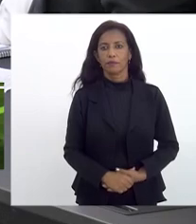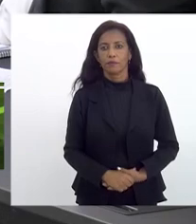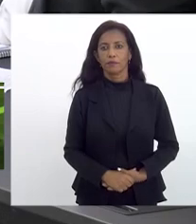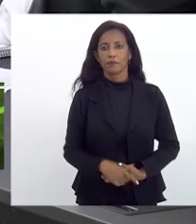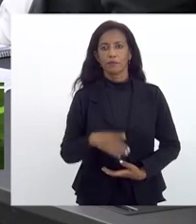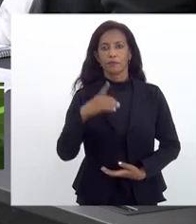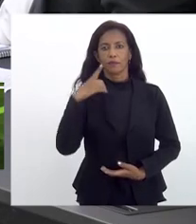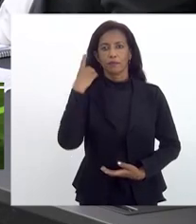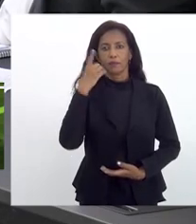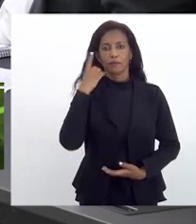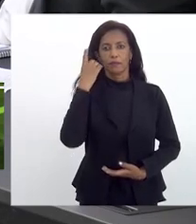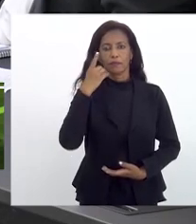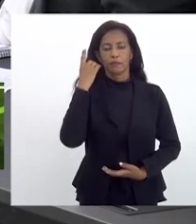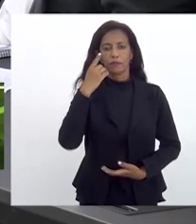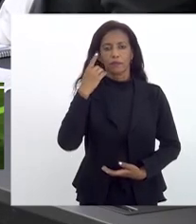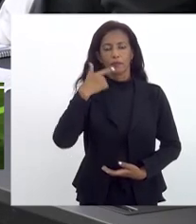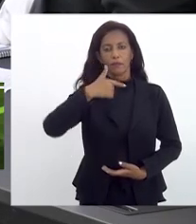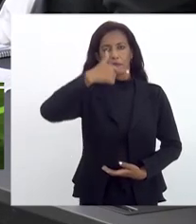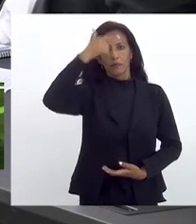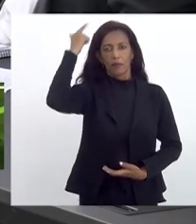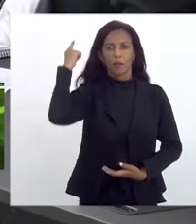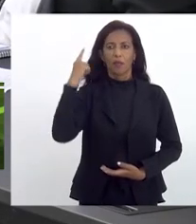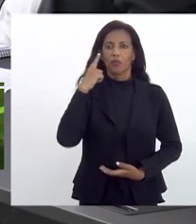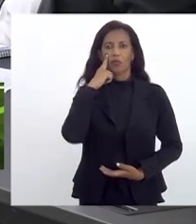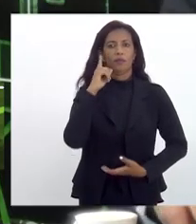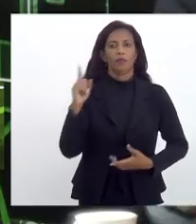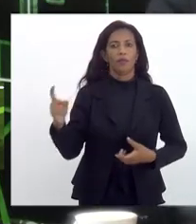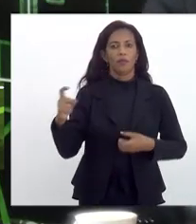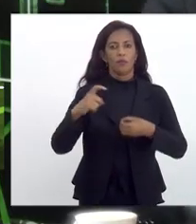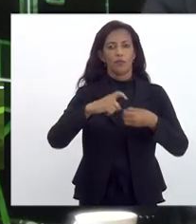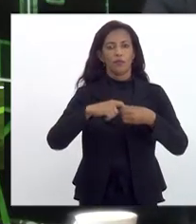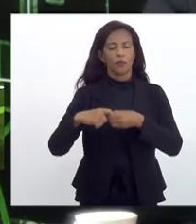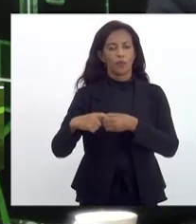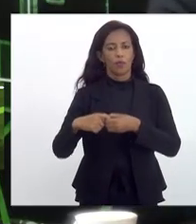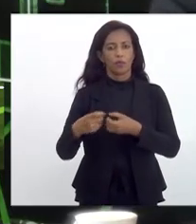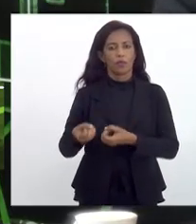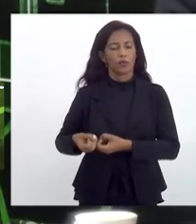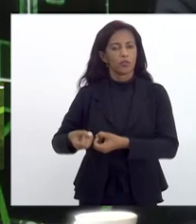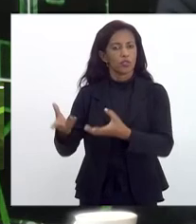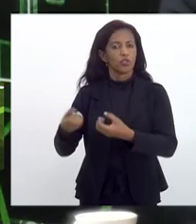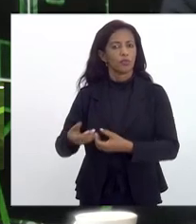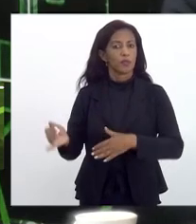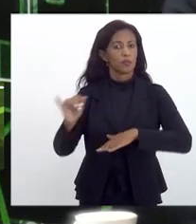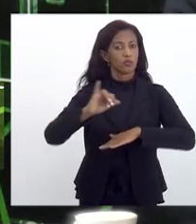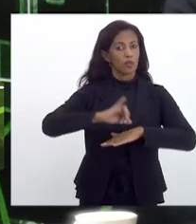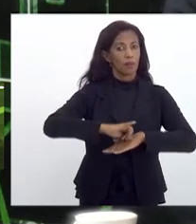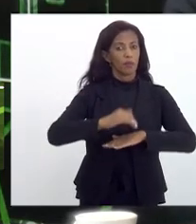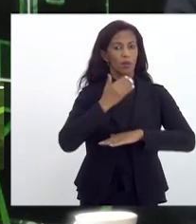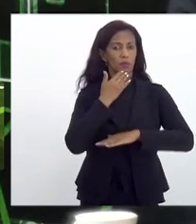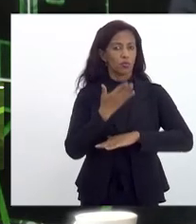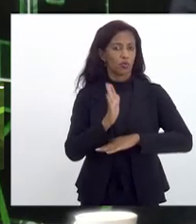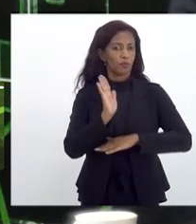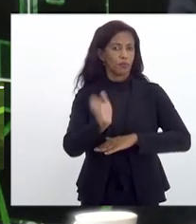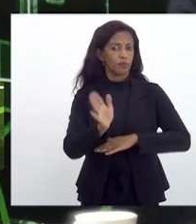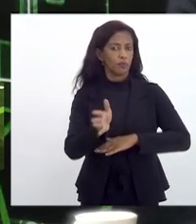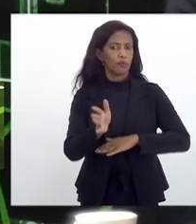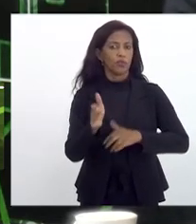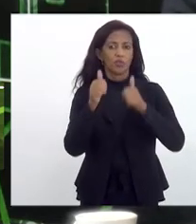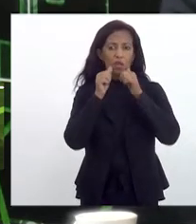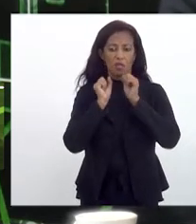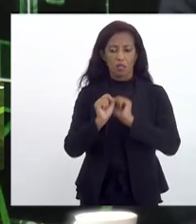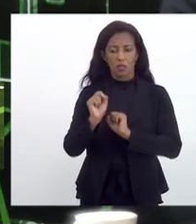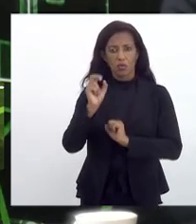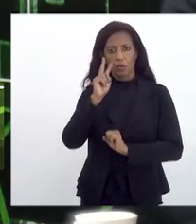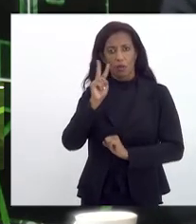Deputado Luiz Paulo, a questão da vinculação, a gente estava vendo aqui, não estávamos achando a questão das despesas de capital, mas eu pedi já minha assessoria para